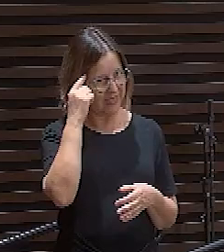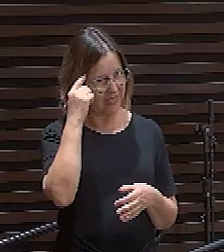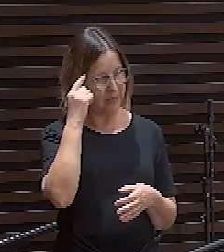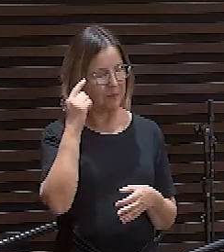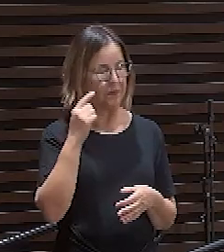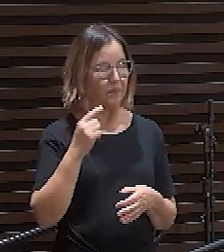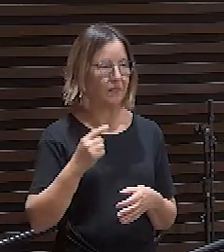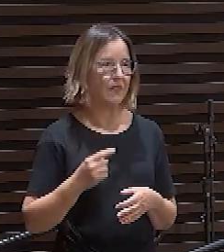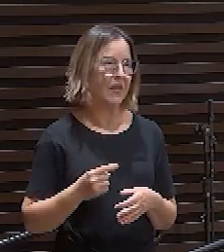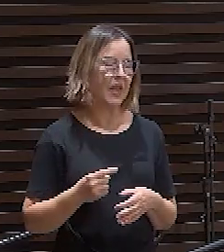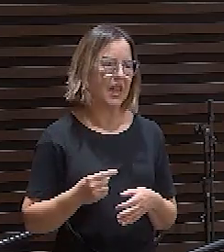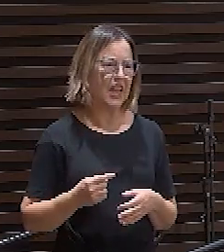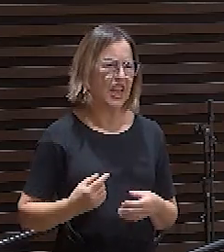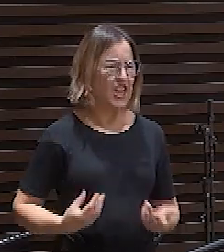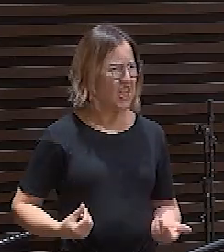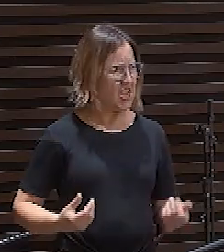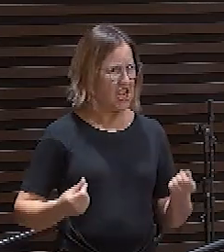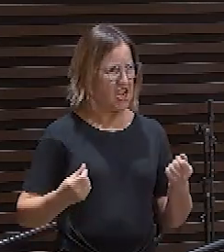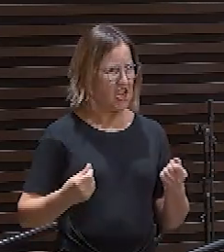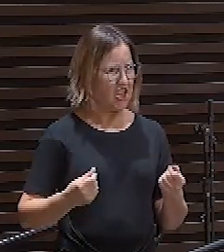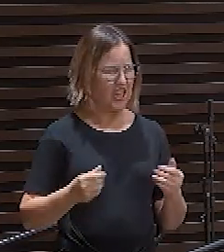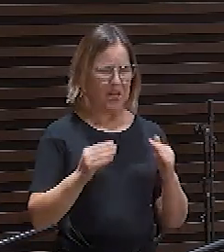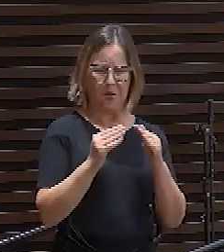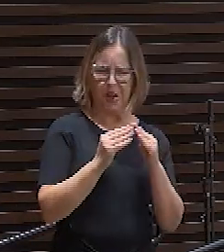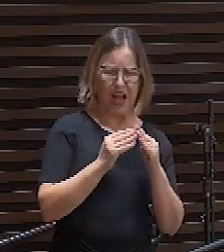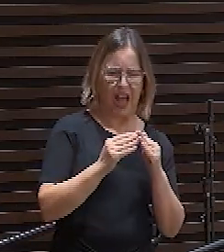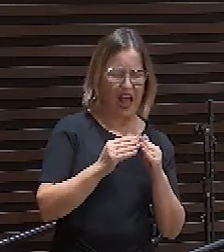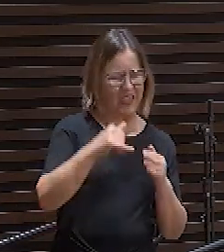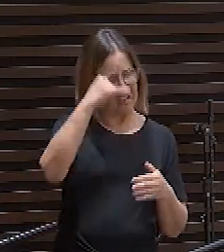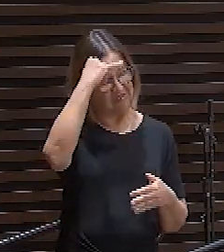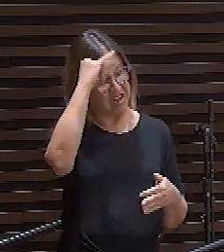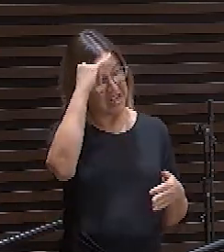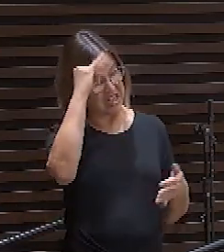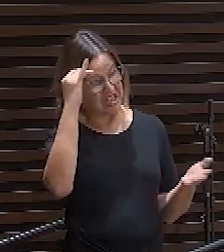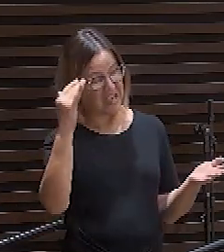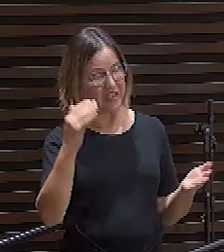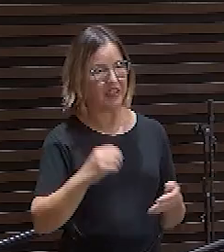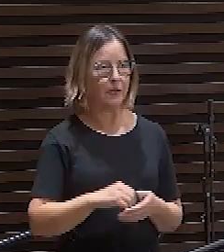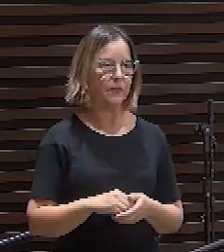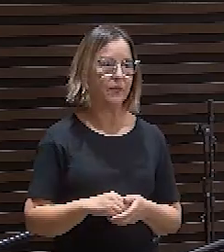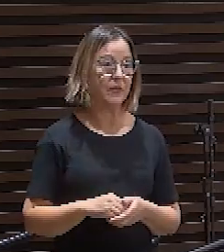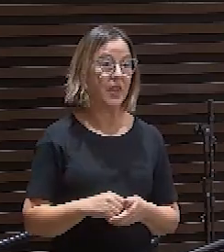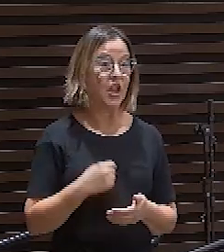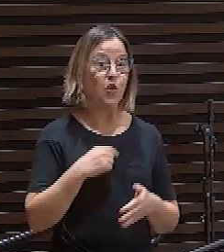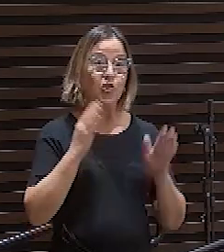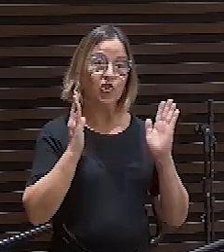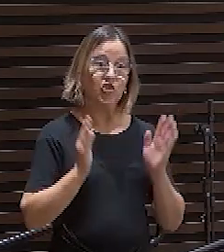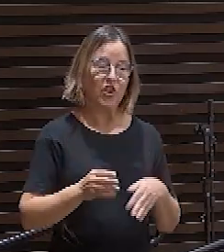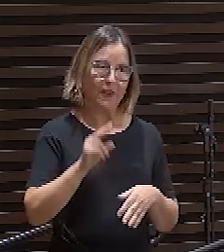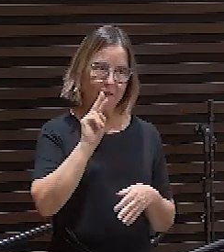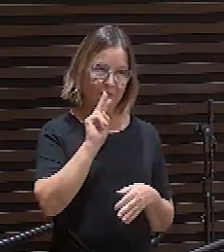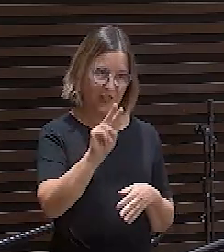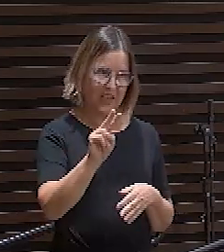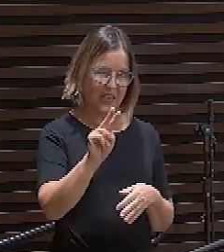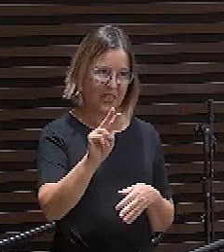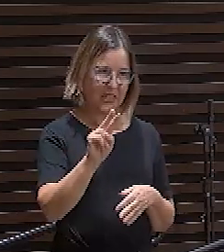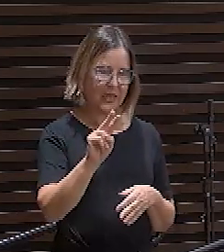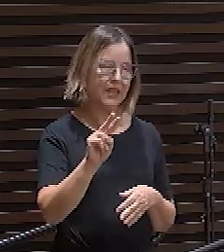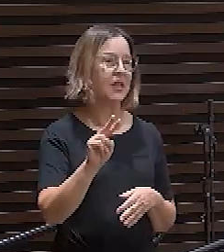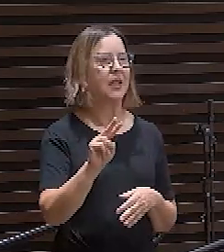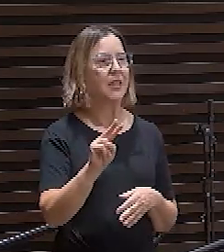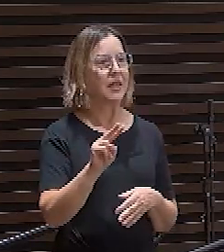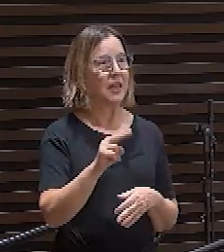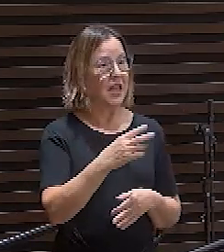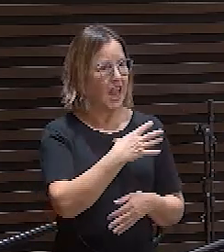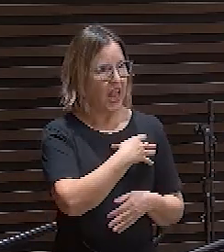Eu já falei aqui para vocês, eu que trabalho com isso, eu já vi N casos de herança que muitas vezes